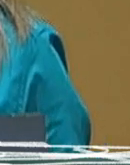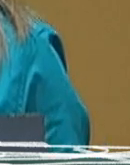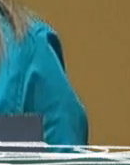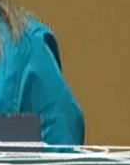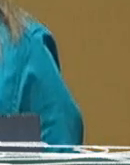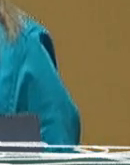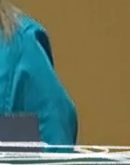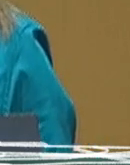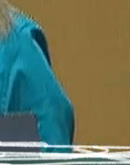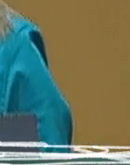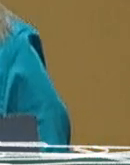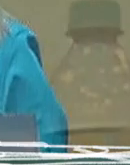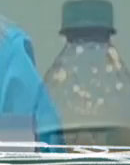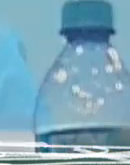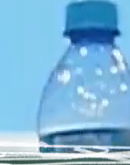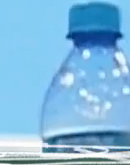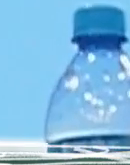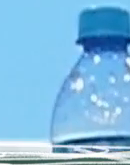7 minutos, professor Etienne.